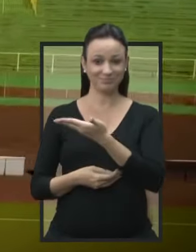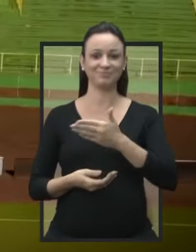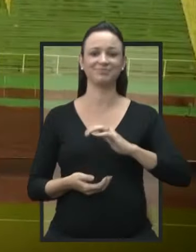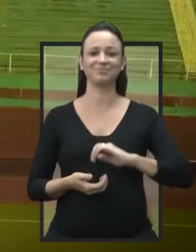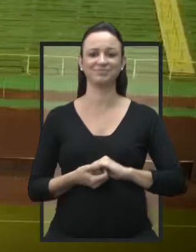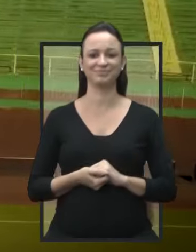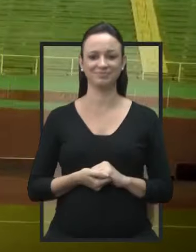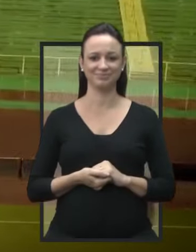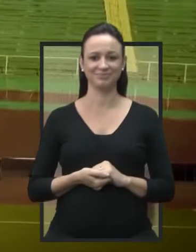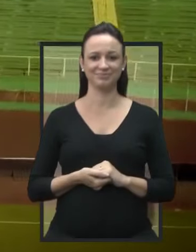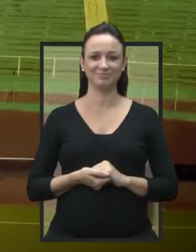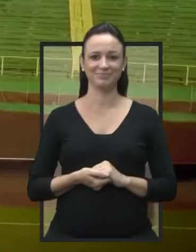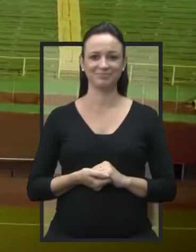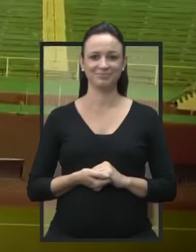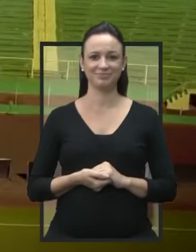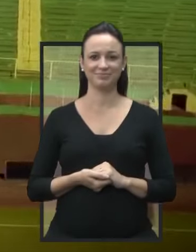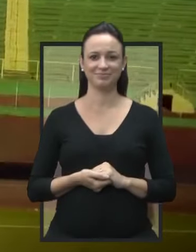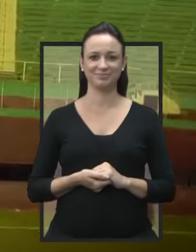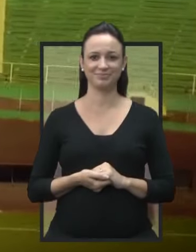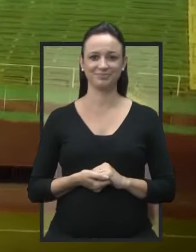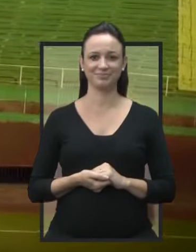15 de Jaú,